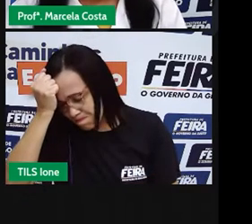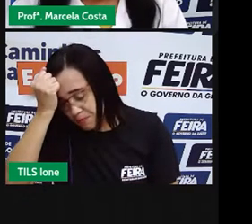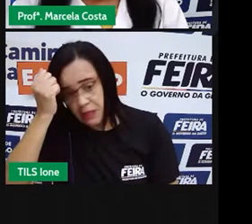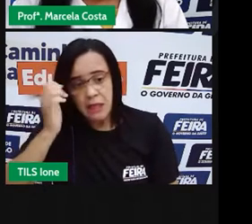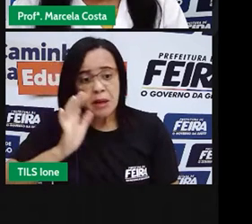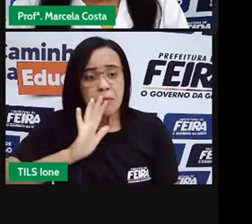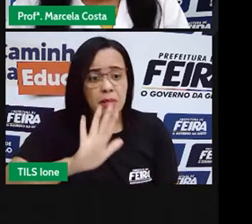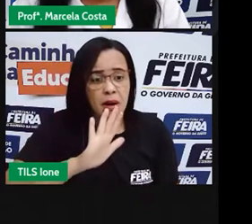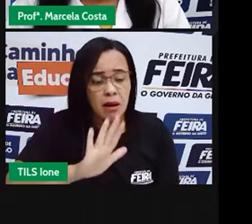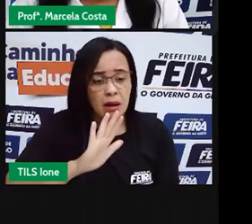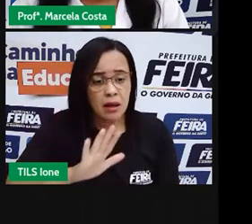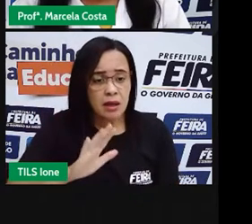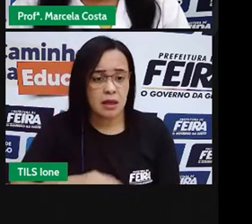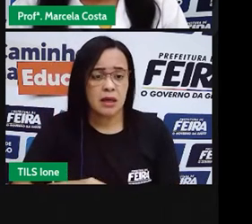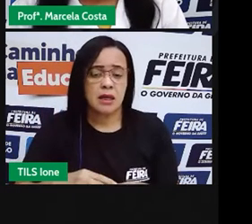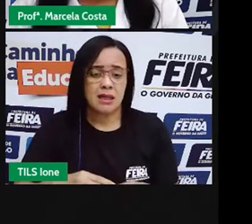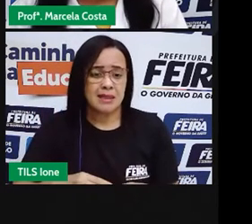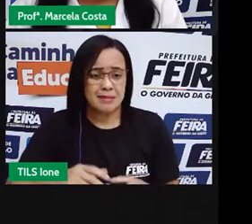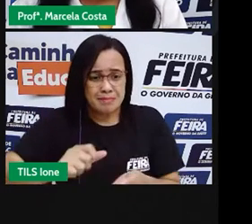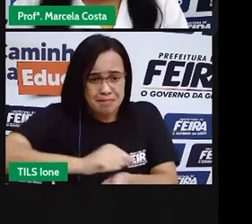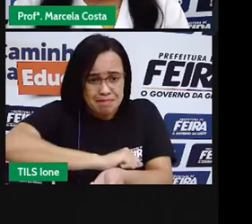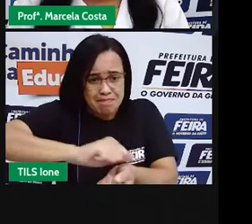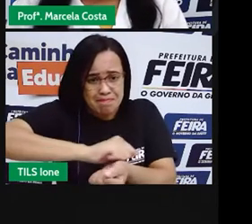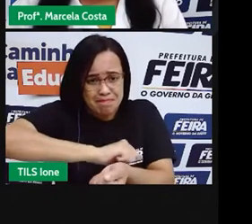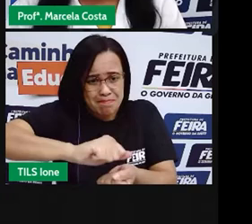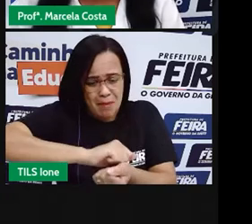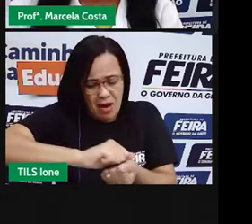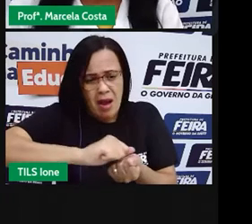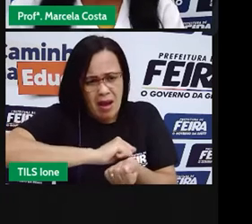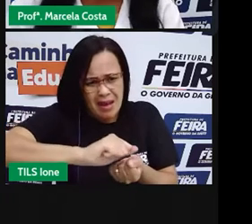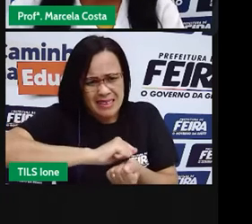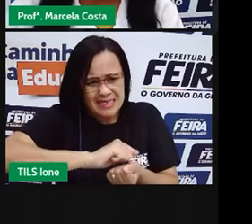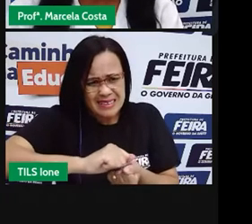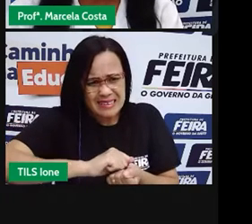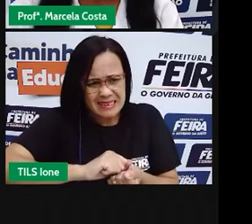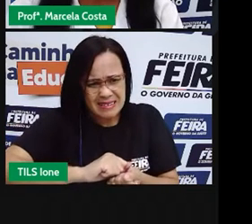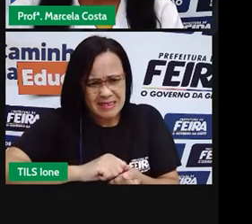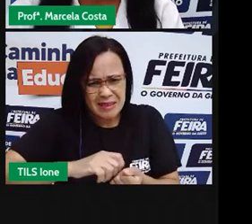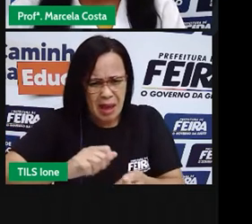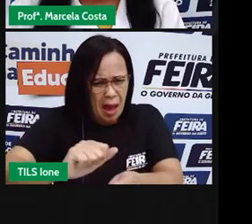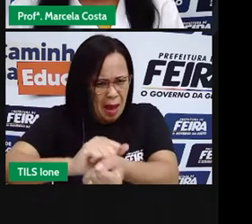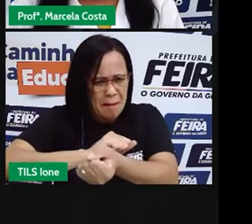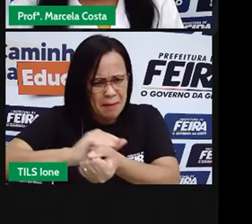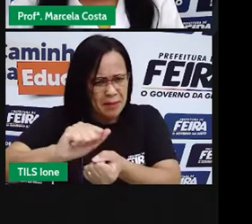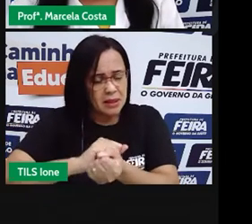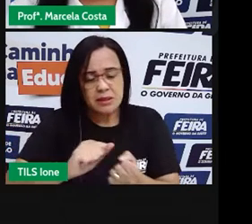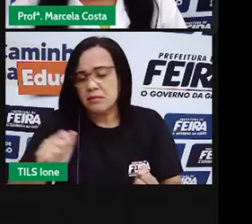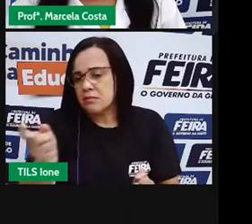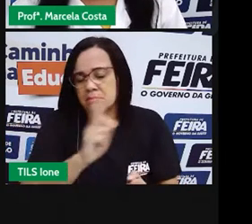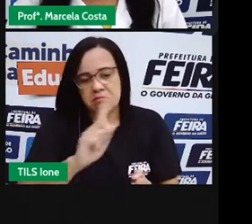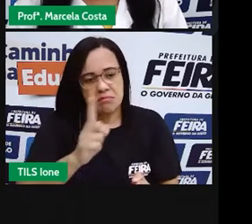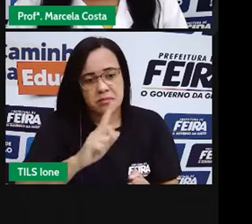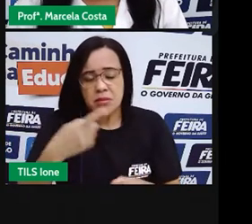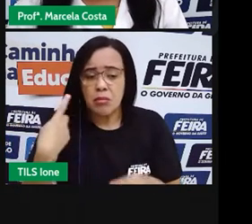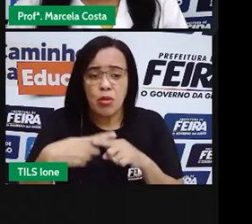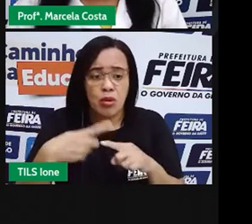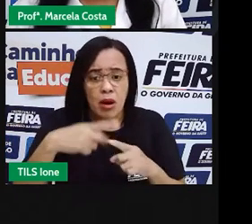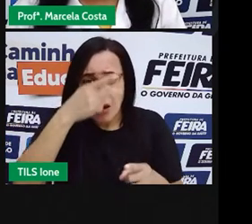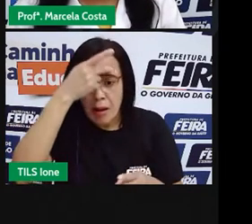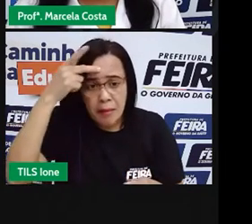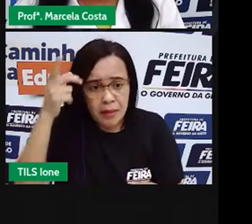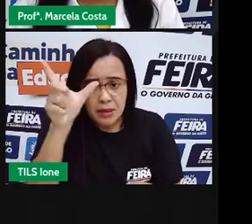vai apagar a definição a dor que você magoou então aquele